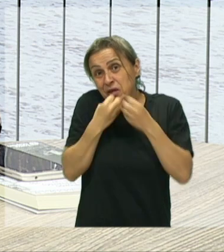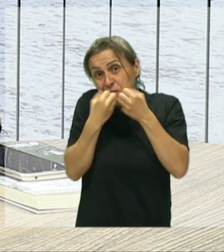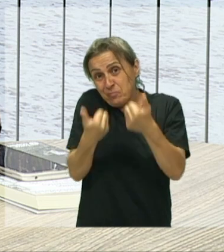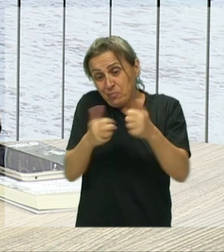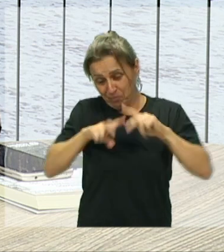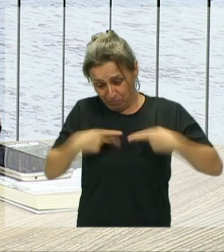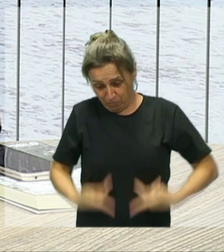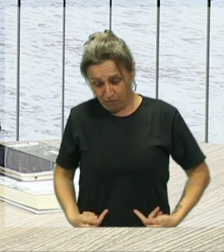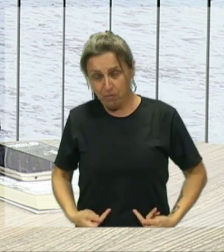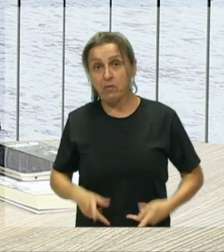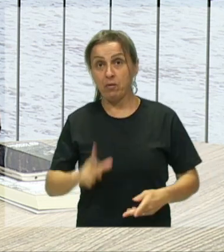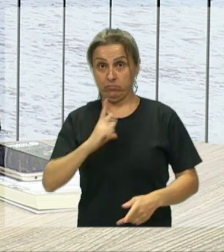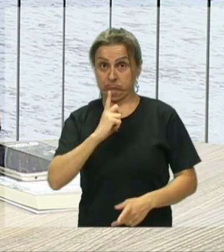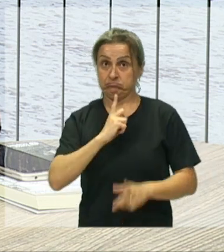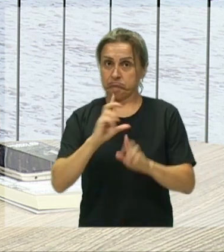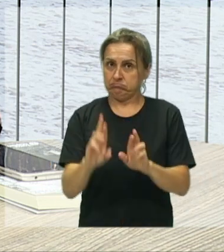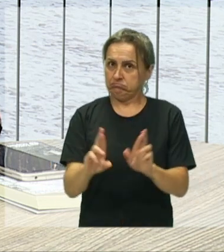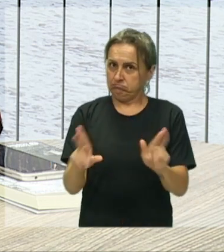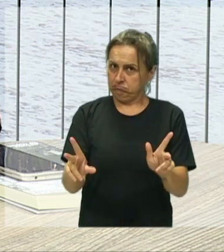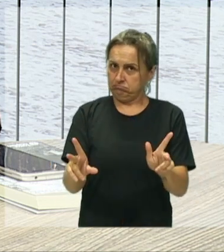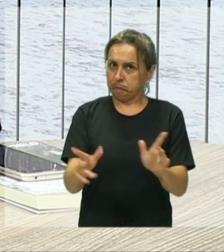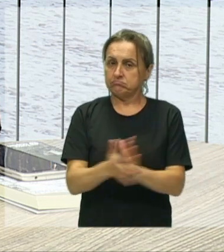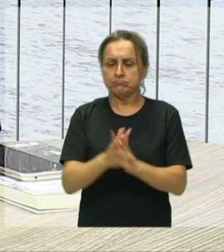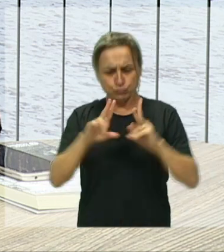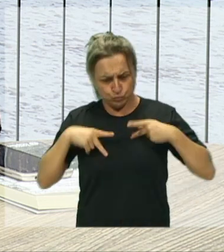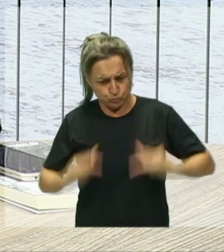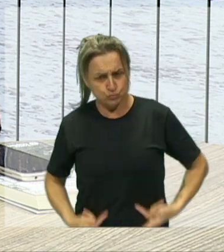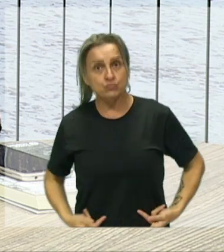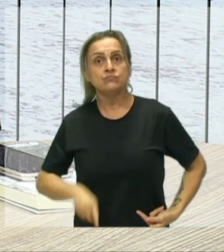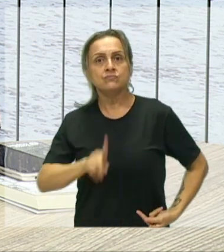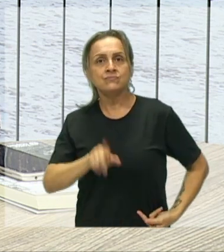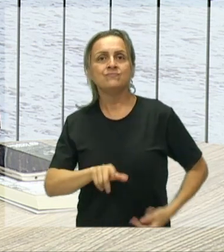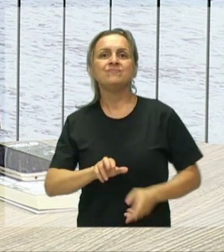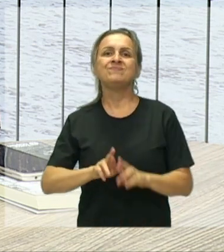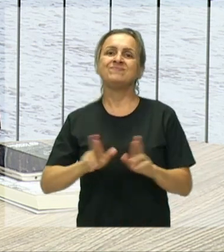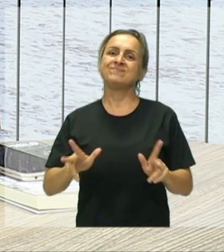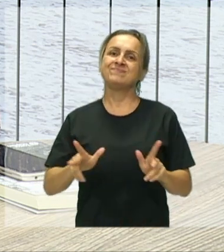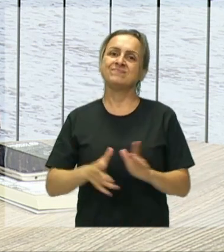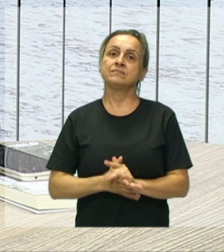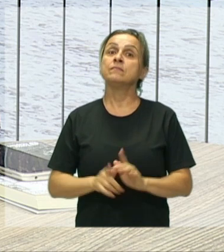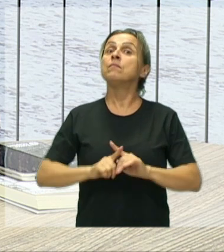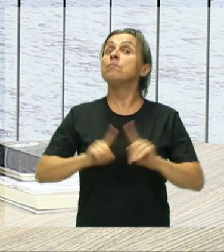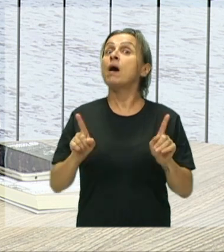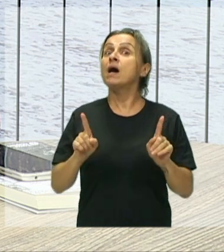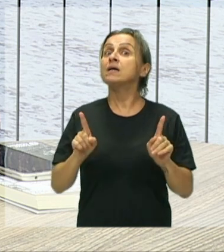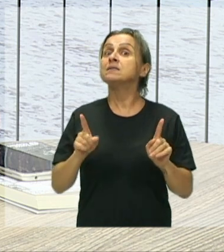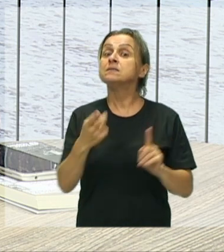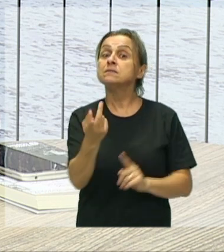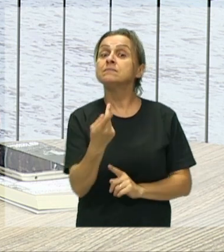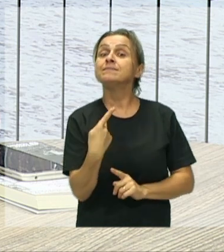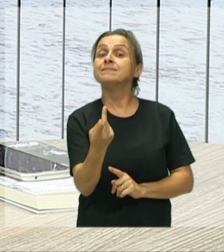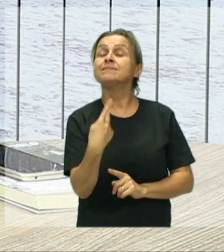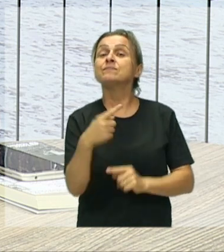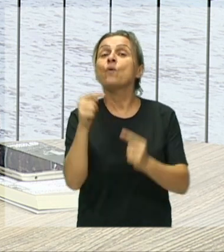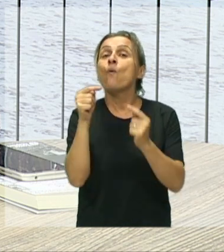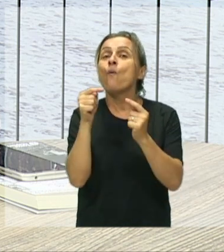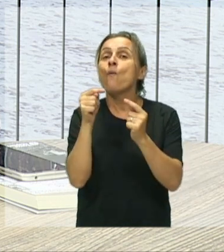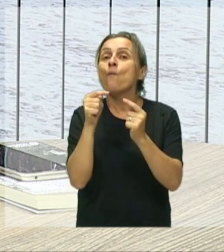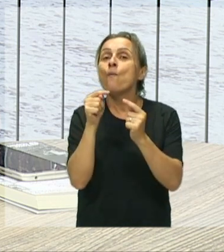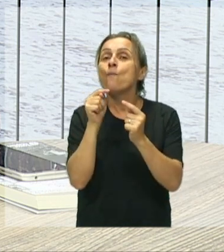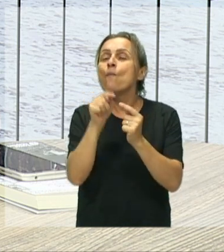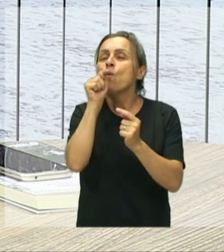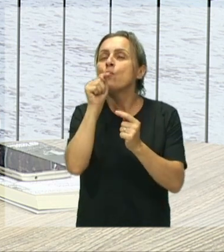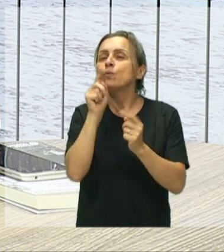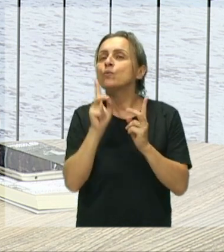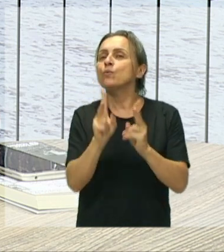suas diferenças. O ser humano é diferente, mas nós temos um ponto em comum, a nossa humanidade. Todos nós somos